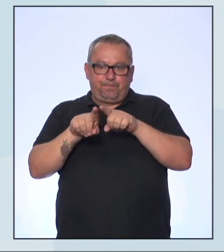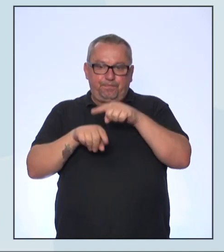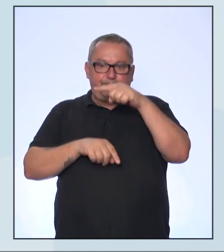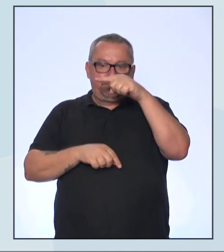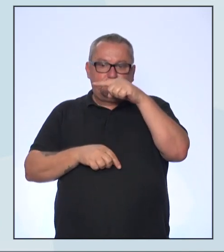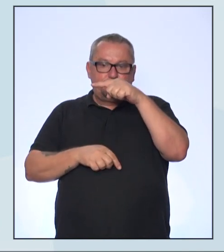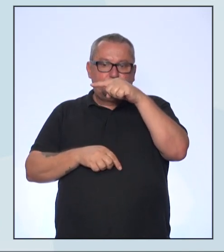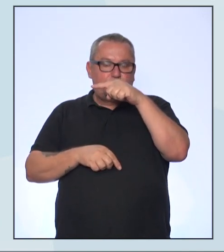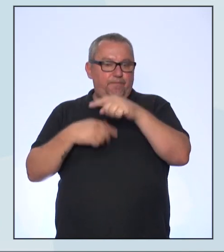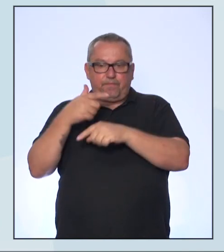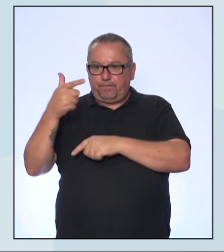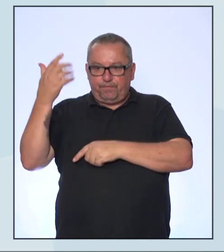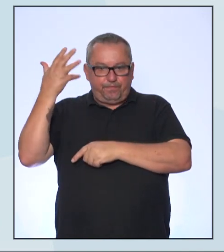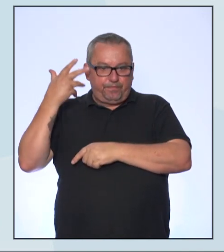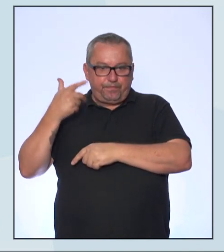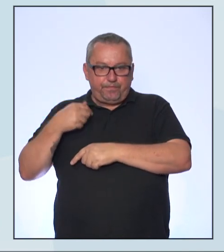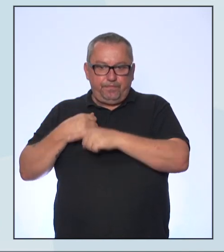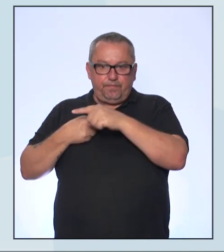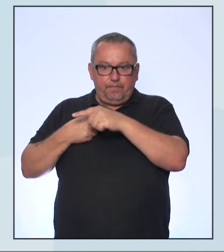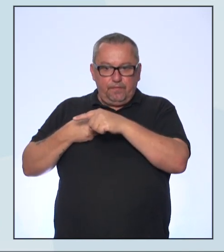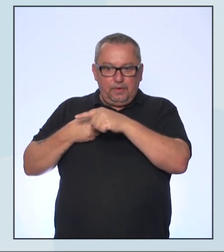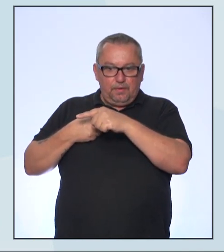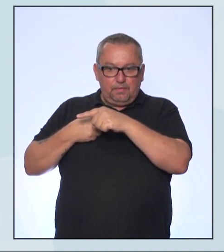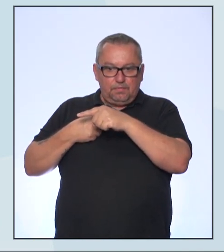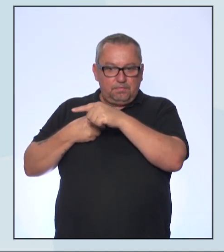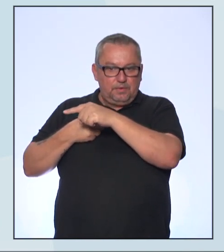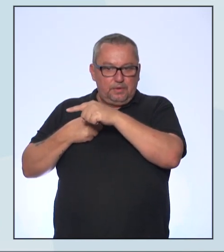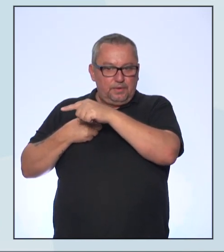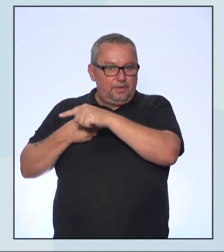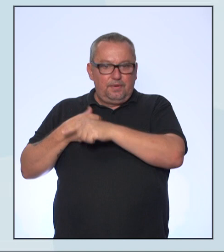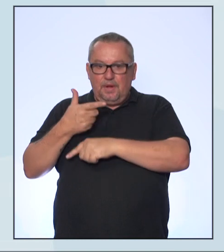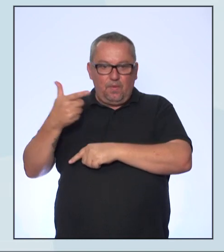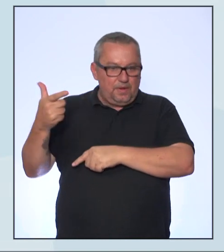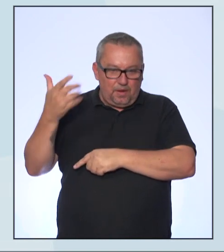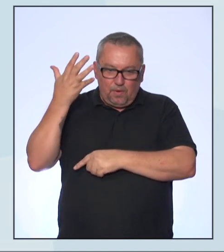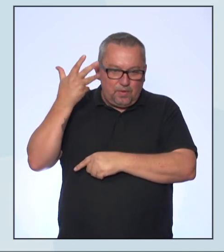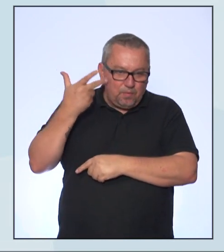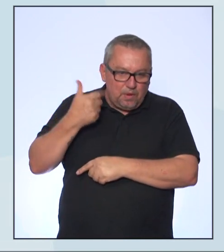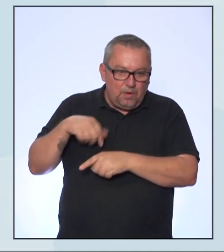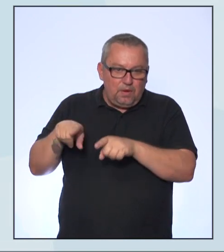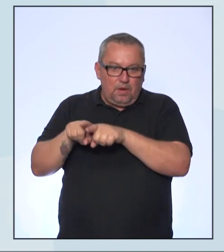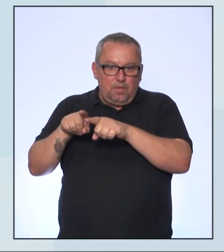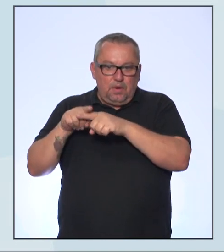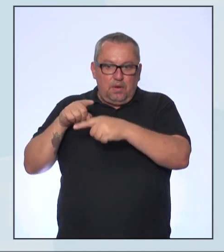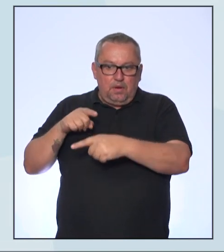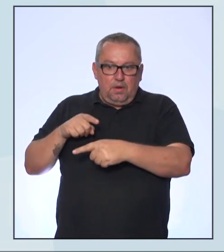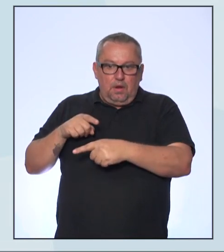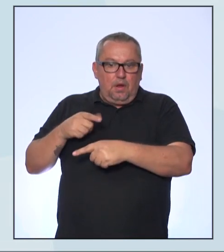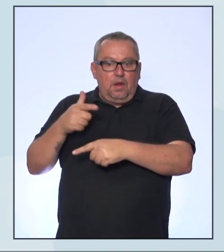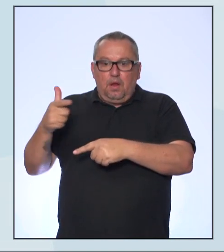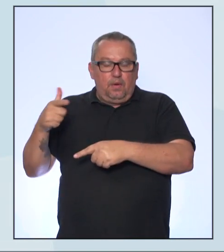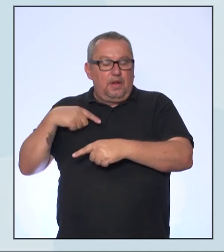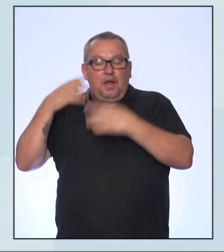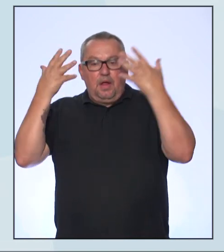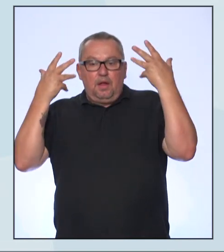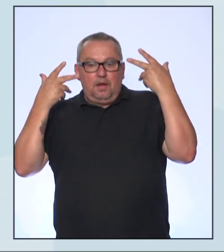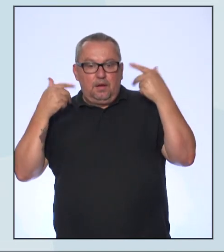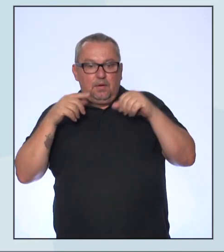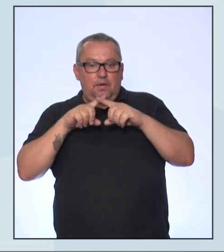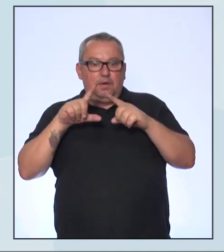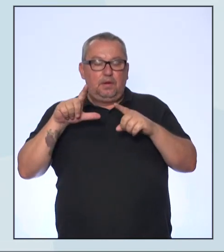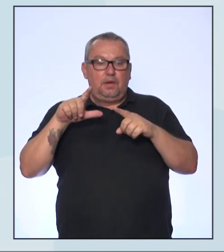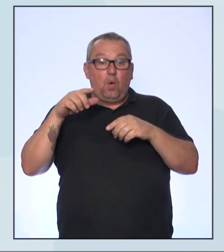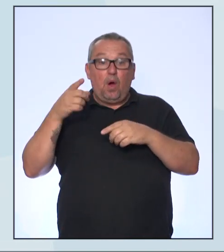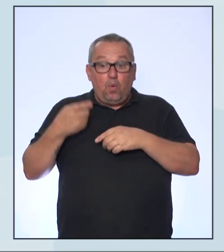tenho na célula animal, cloroplastos eu não tenho na célula animal e os vacúolos eu não tenho na célula animal. E o